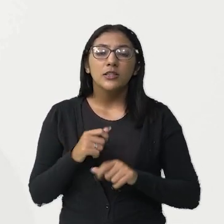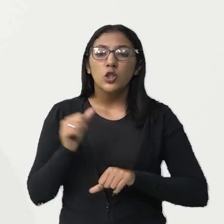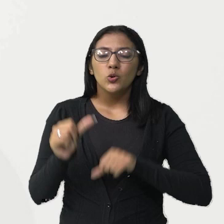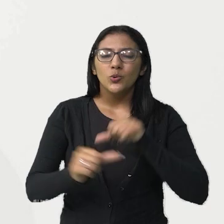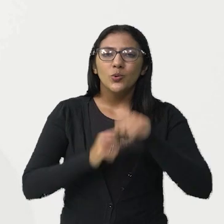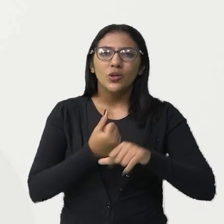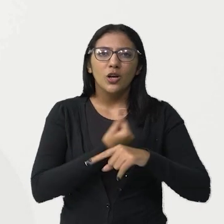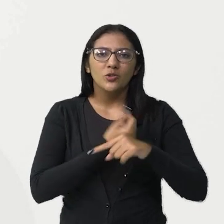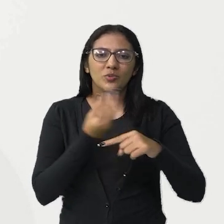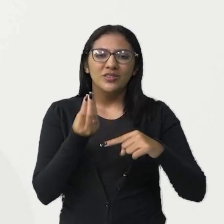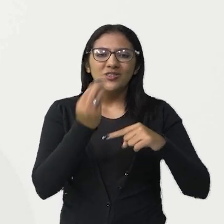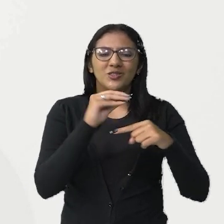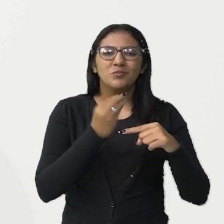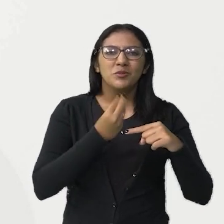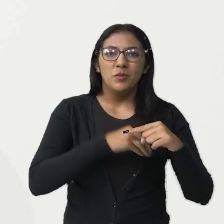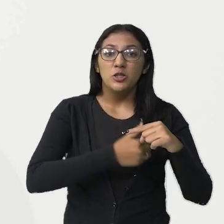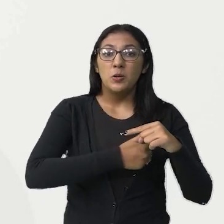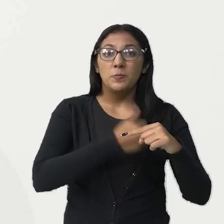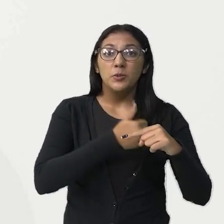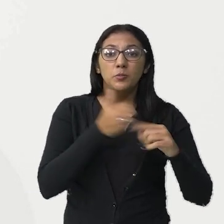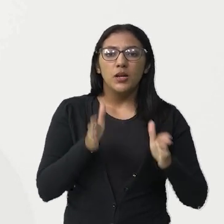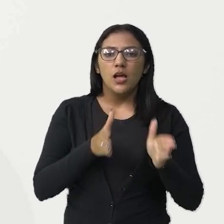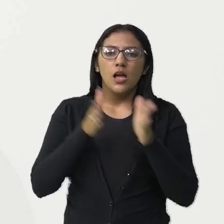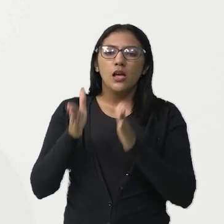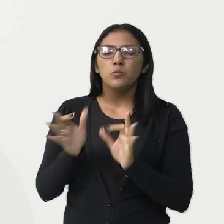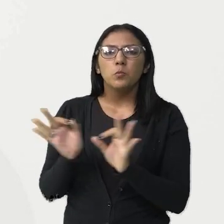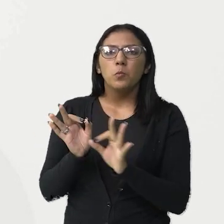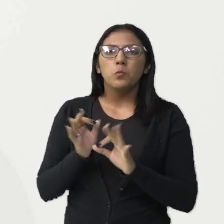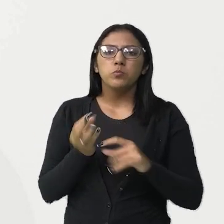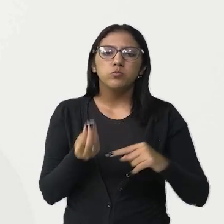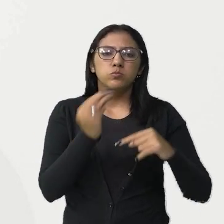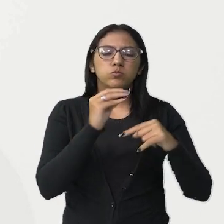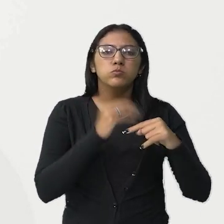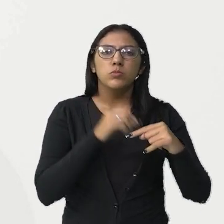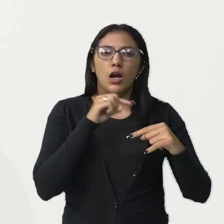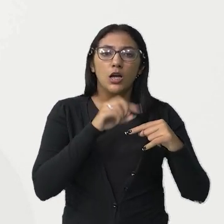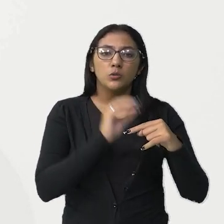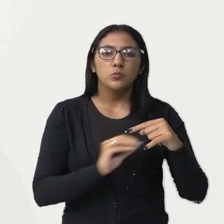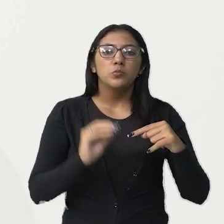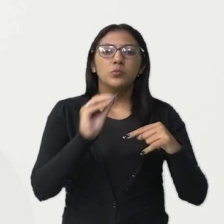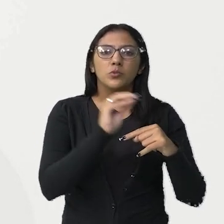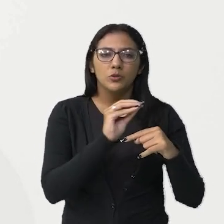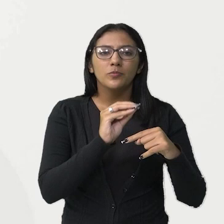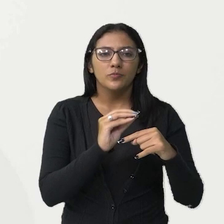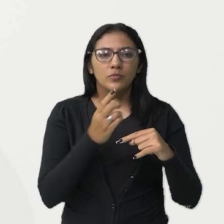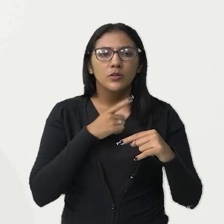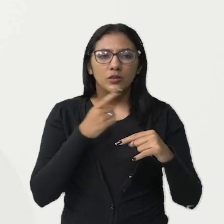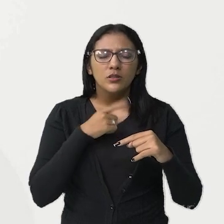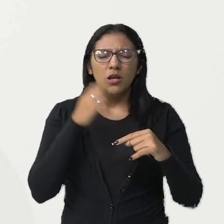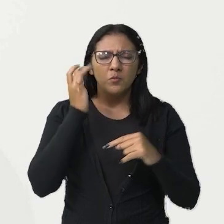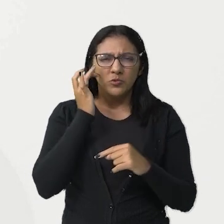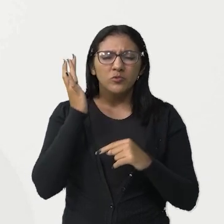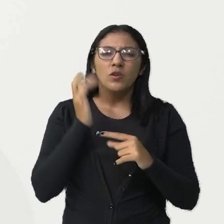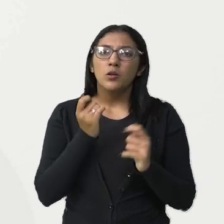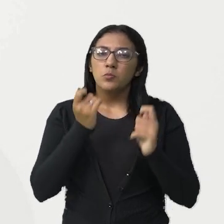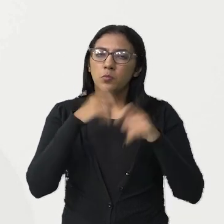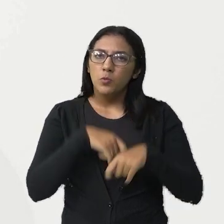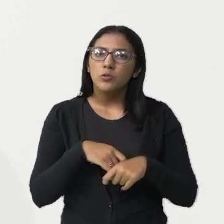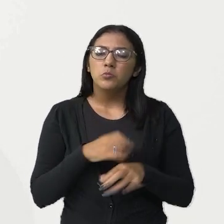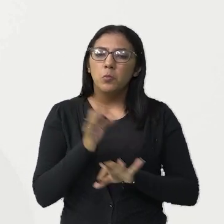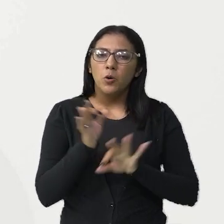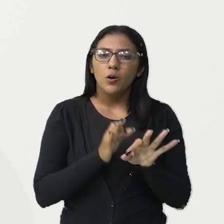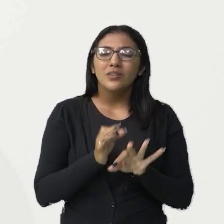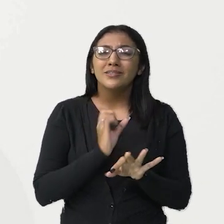das frações e multiplicamos cruzado. Detalhe esquecido durante muitas resoluções de problemas que faz muitos estudantes errarem